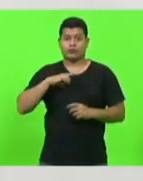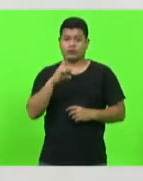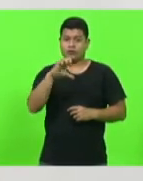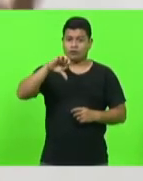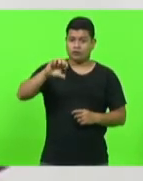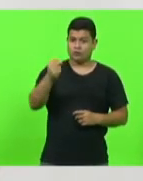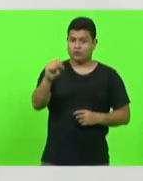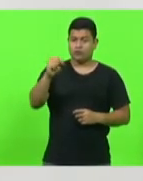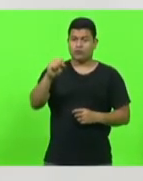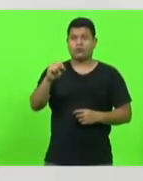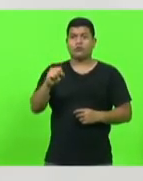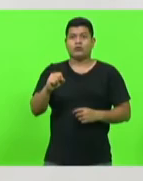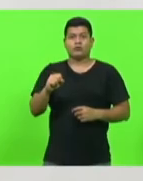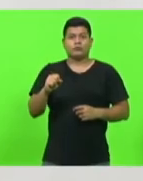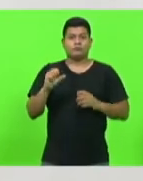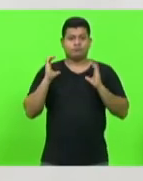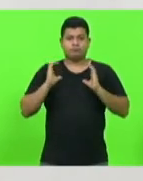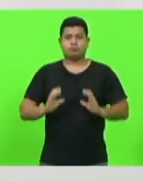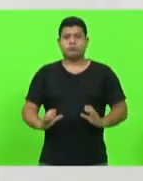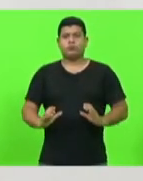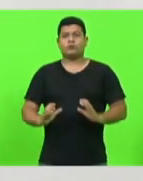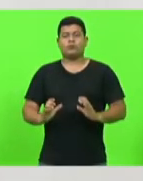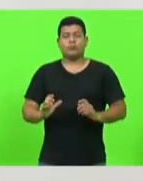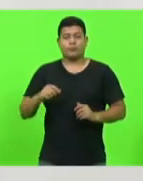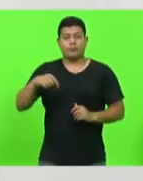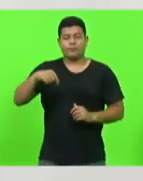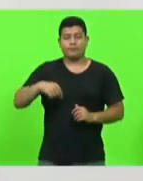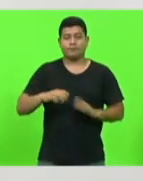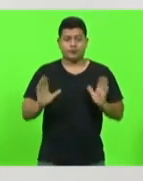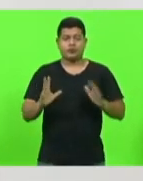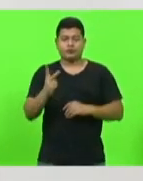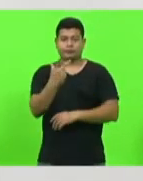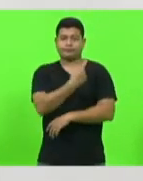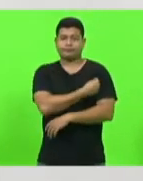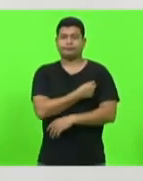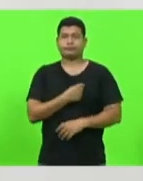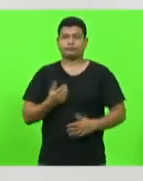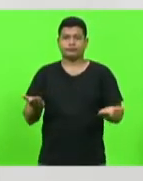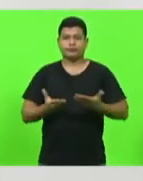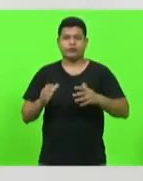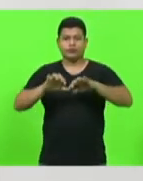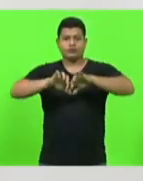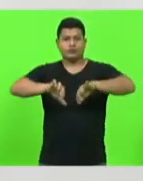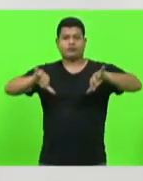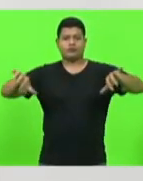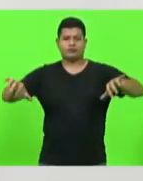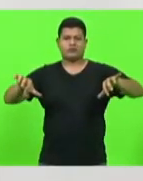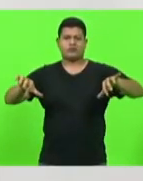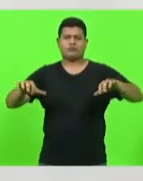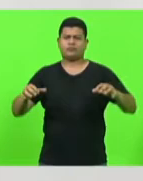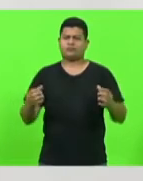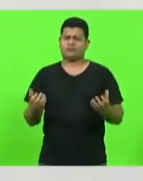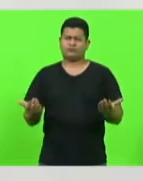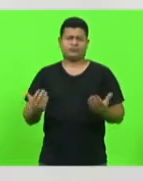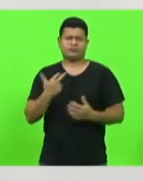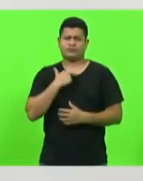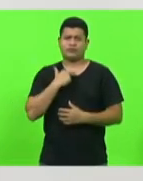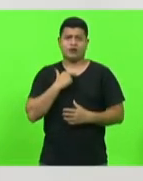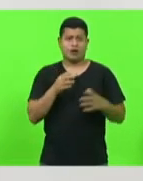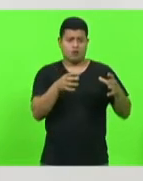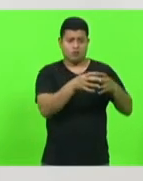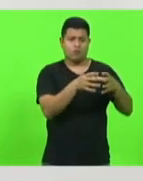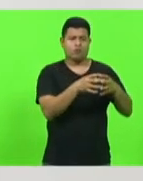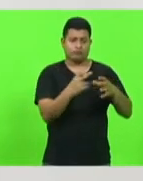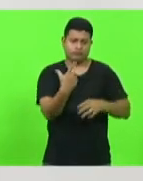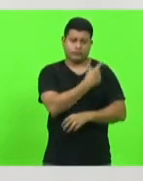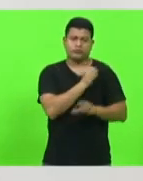98% dos cidadãos que estão vacinados. E agora nós segregamos a população. E não é só aquele que é vacinado, porque